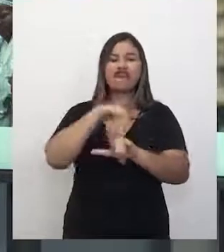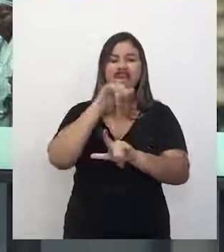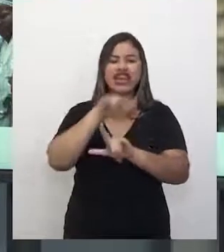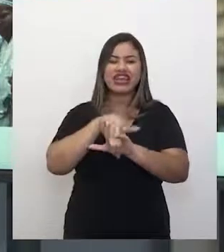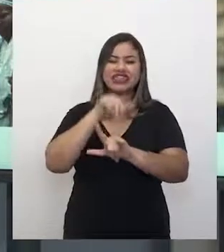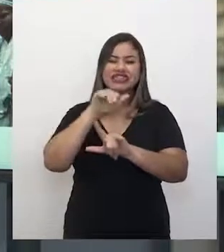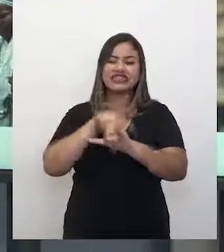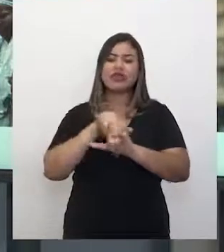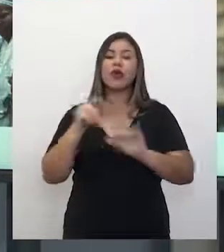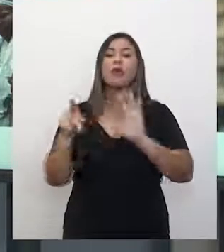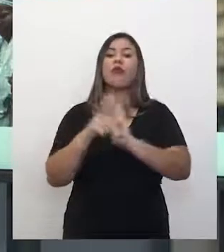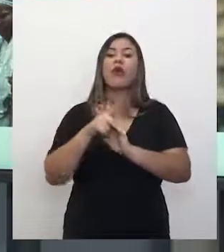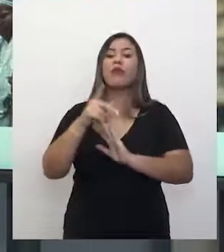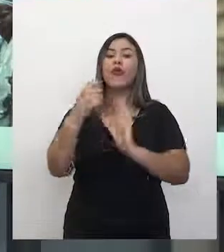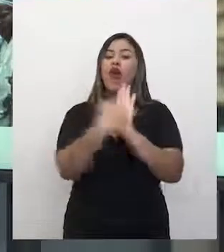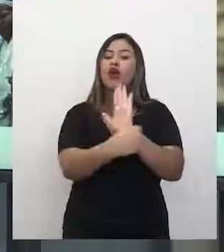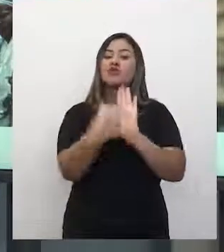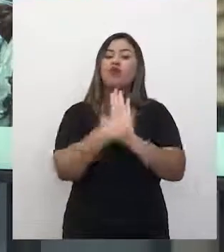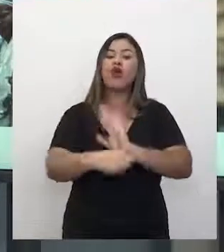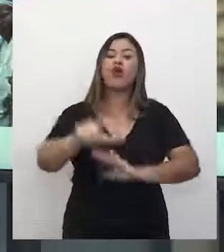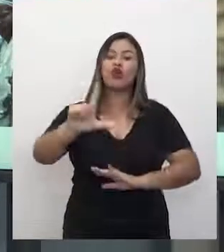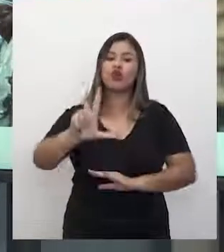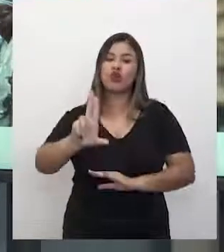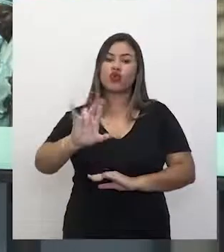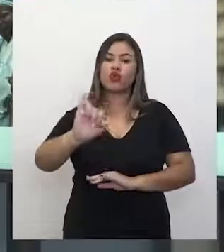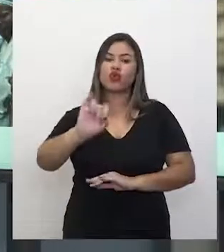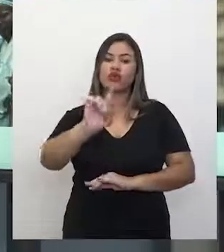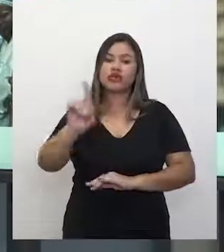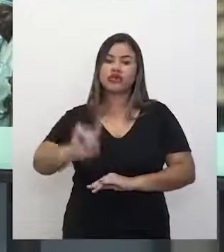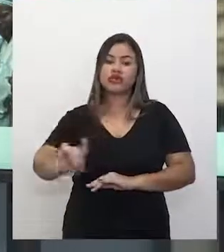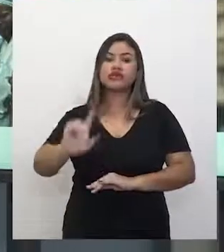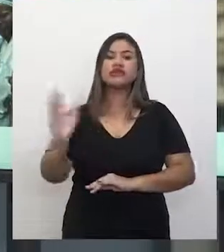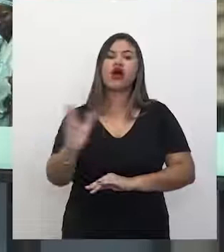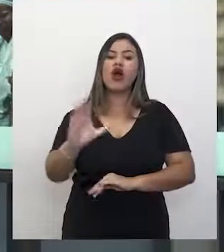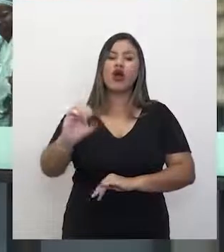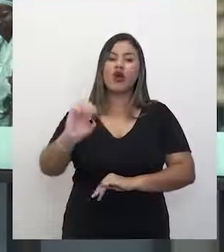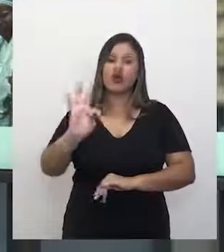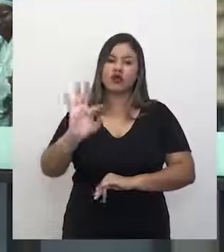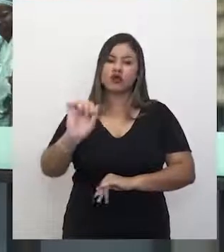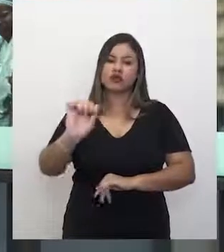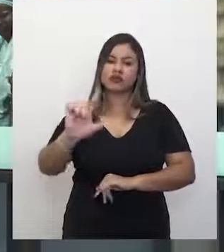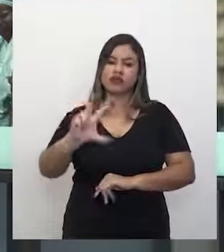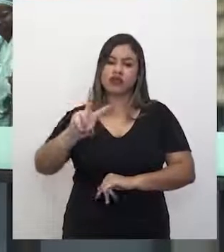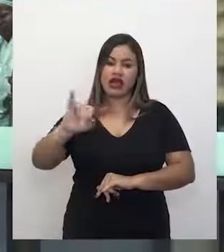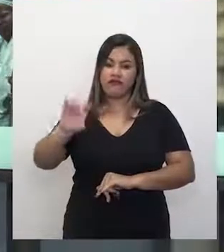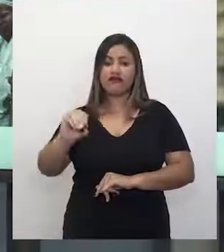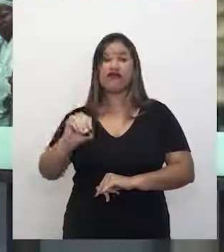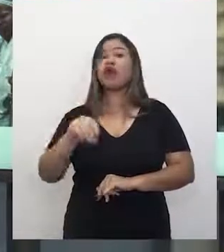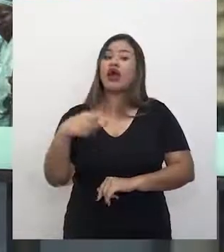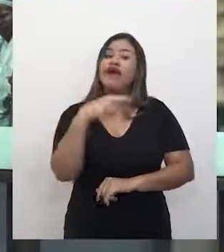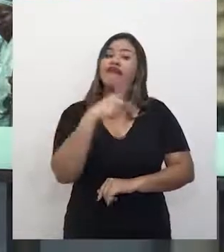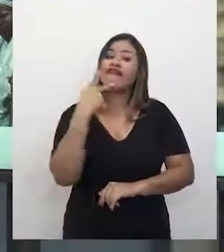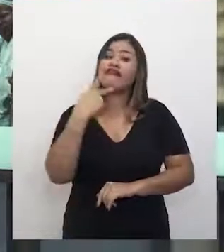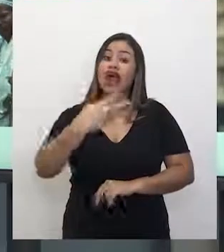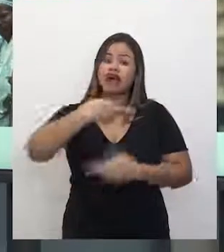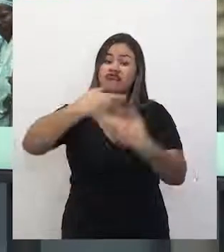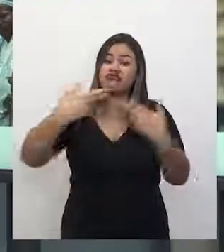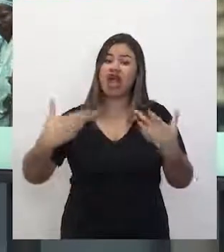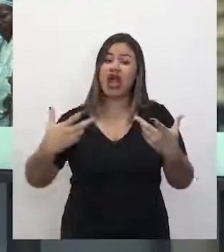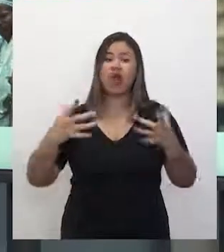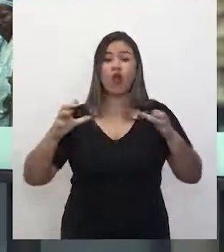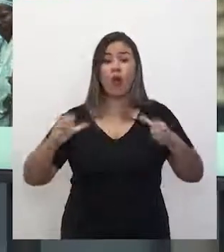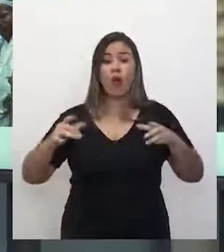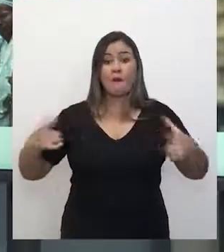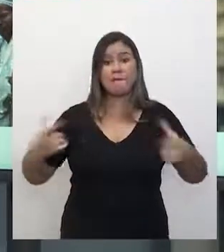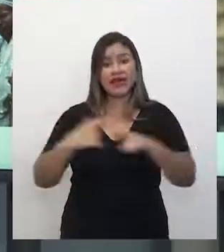Luiz Otávio Basto Esteves, né? E esse livro, interessantíssimo, ele fala sobre as minorias ativas, uma minoria que faz parte